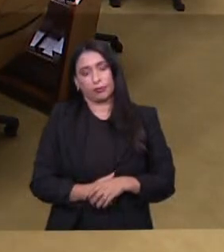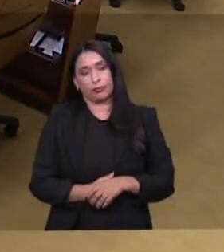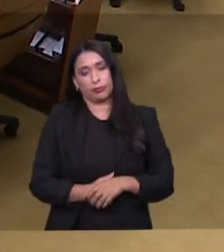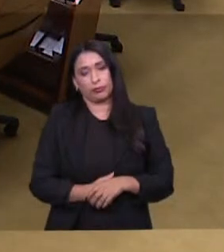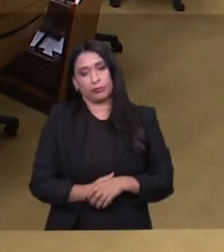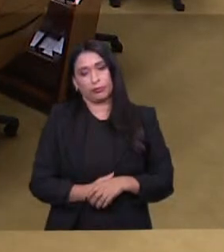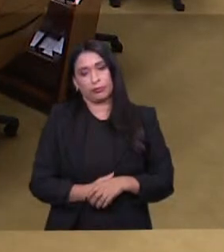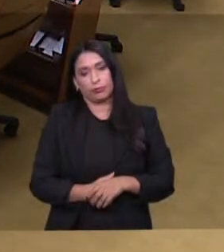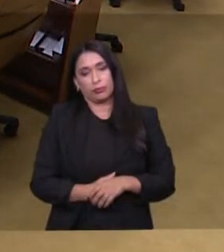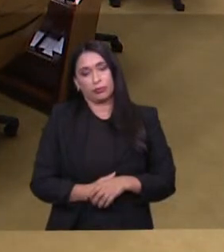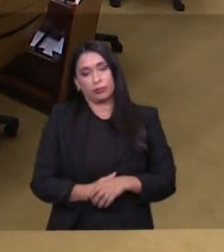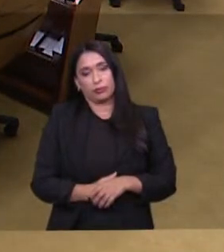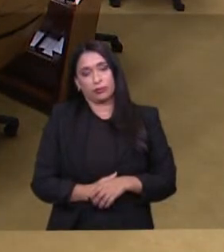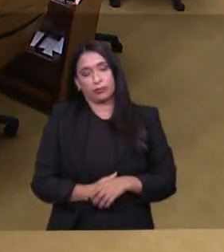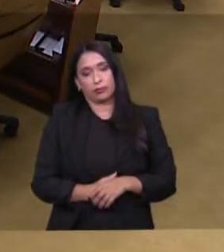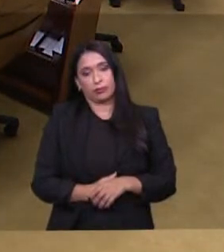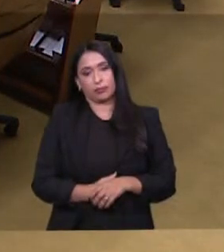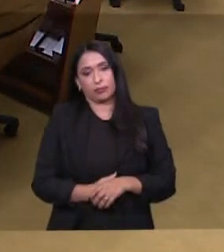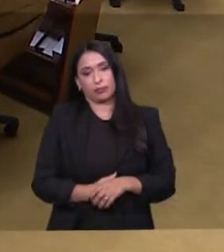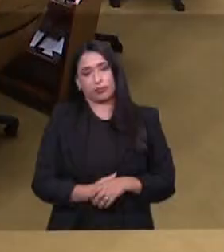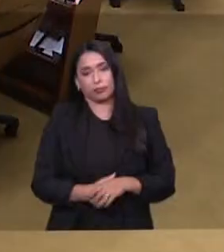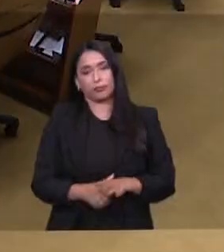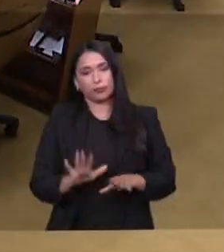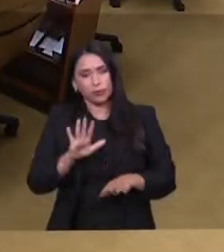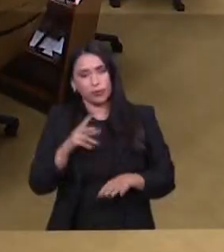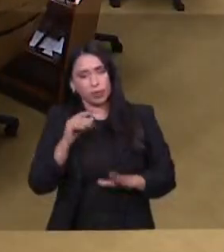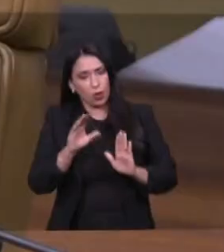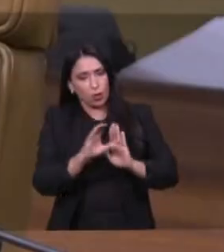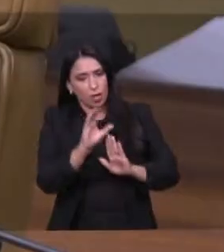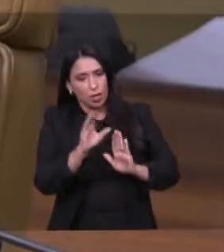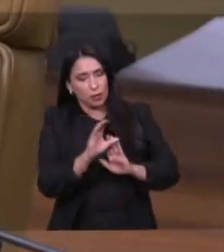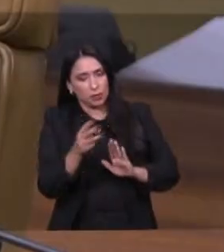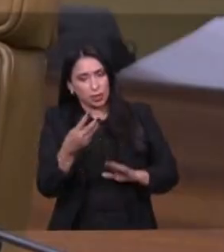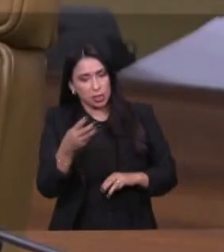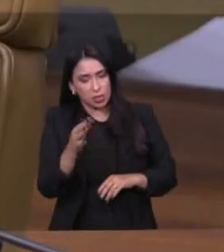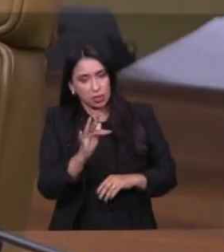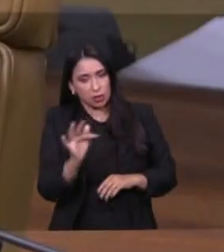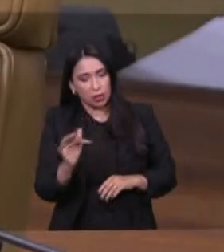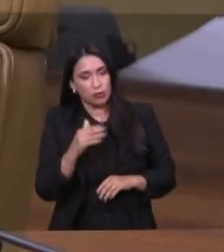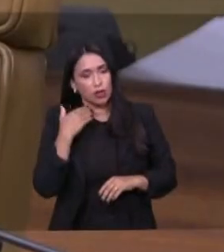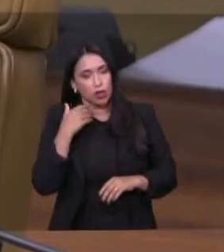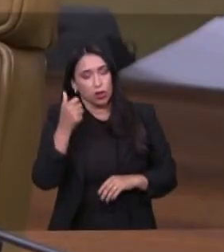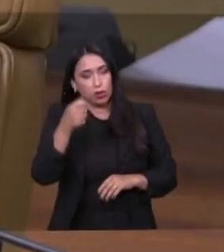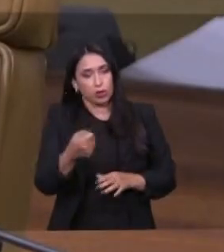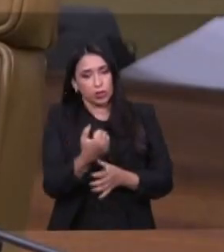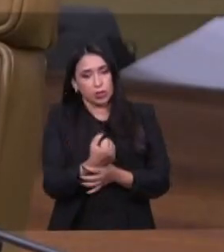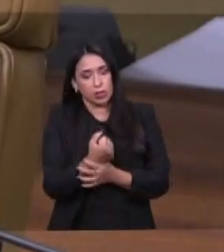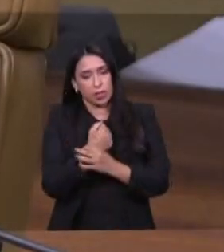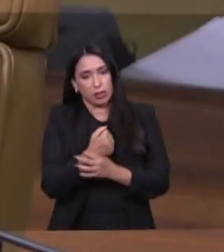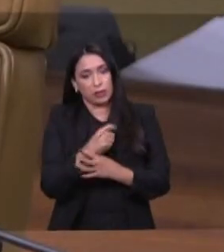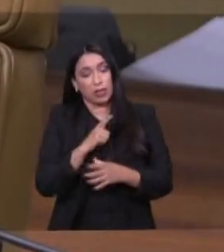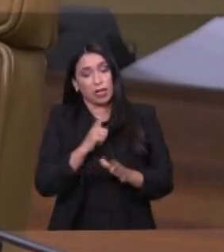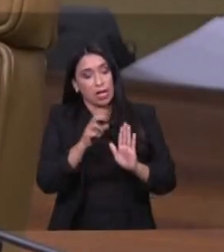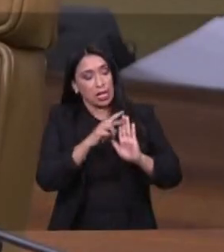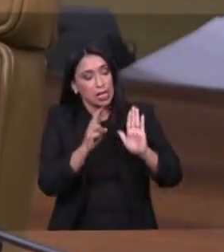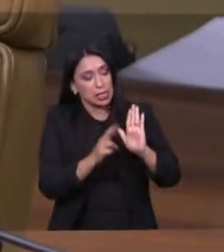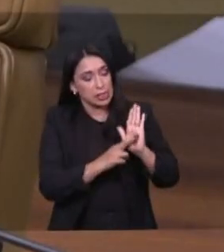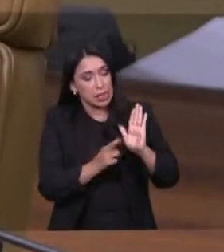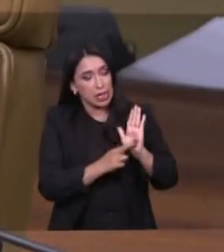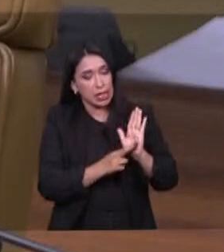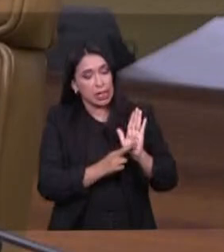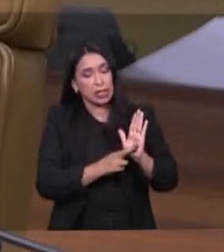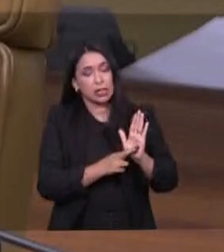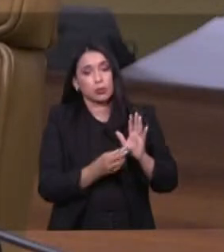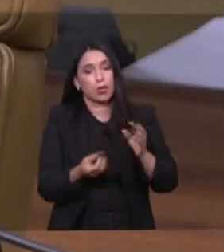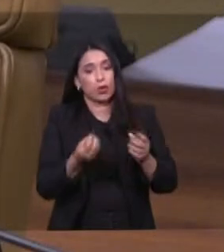Não. Porque, veja bem, o caput está assim escrito, terceiro F, o juiz das garantias deverá assegurar o cumprimento das regras para o tratamento dos